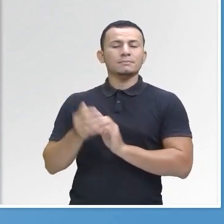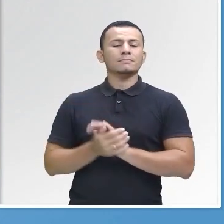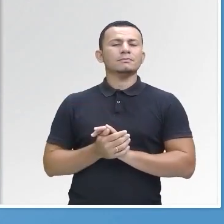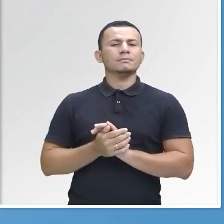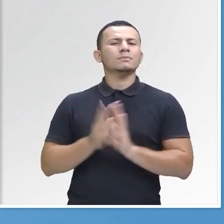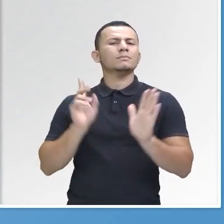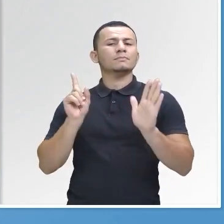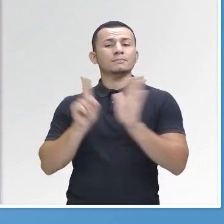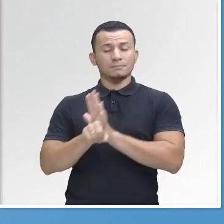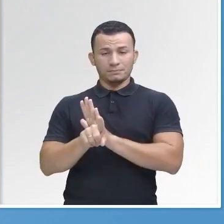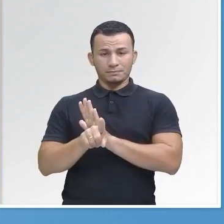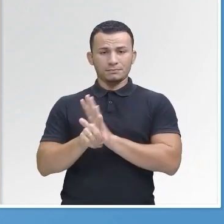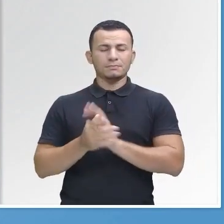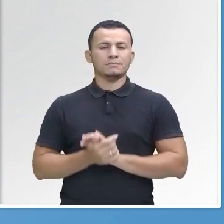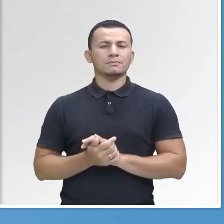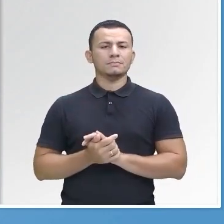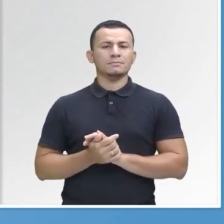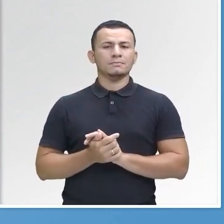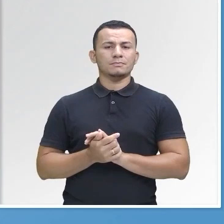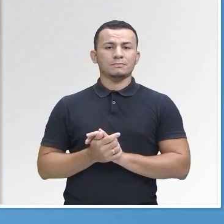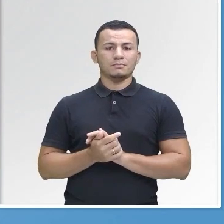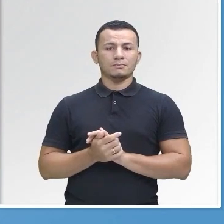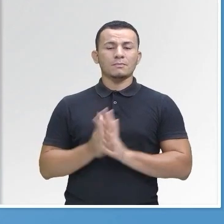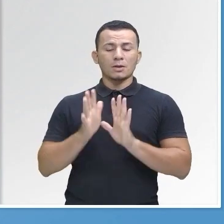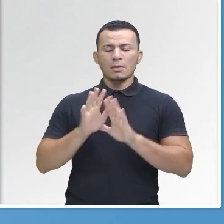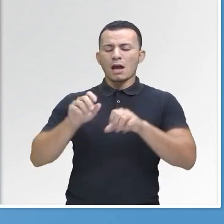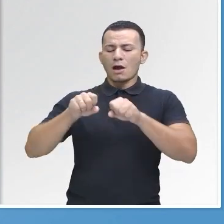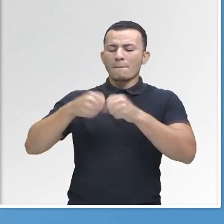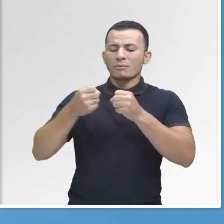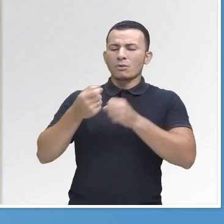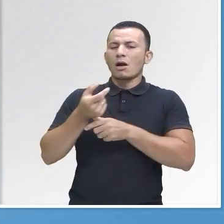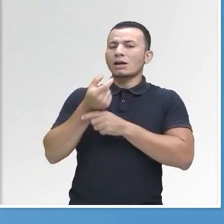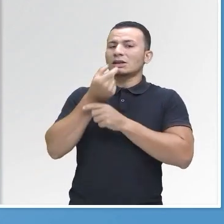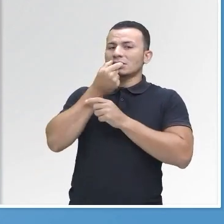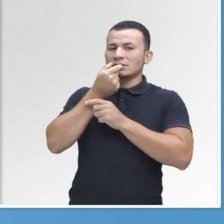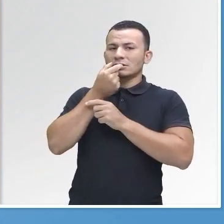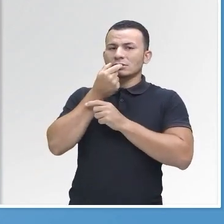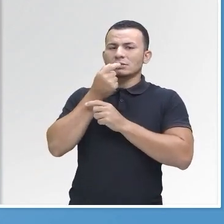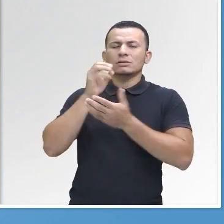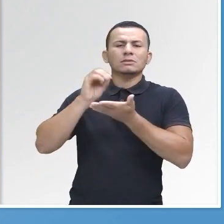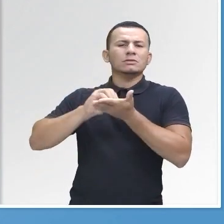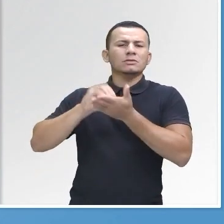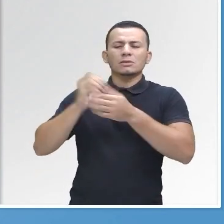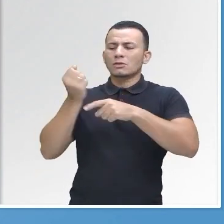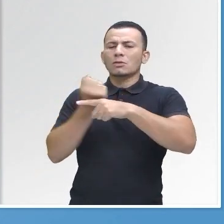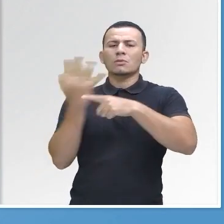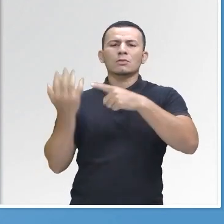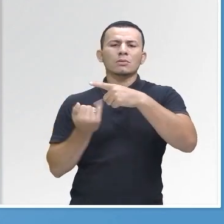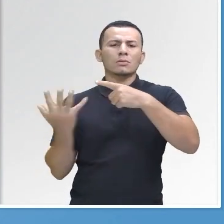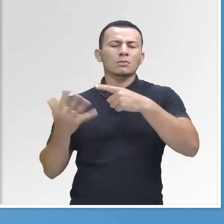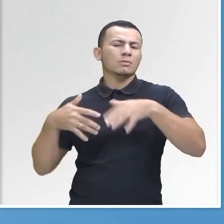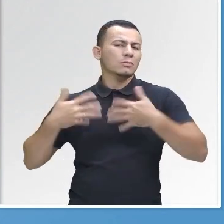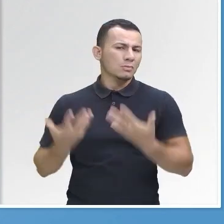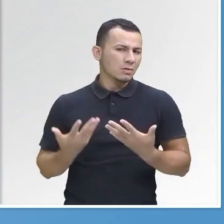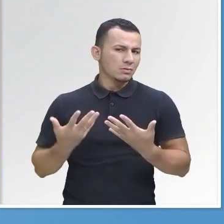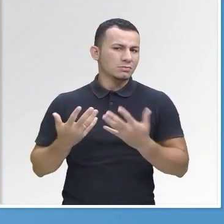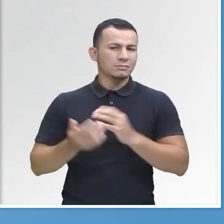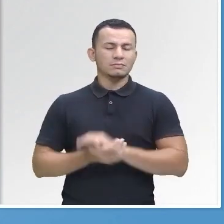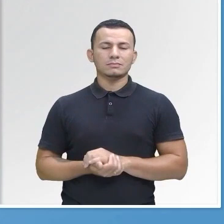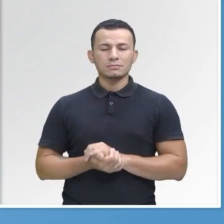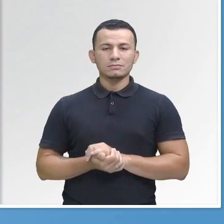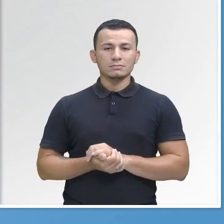quer. Qual fração corresponde à parte que Diana comeu do chocolate? Letra A,